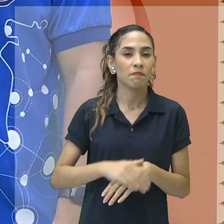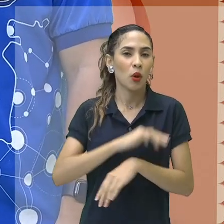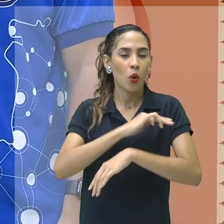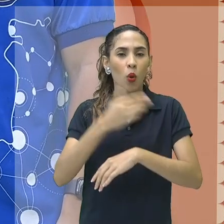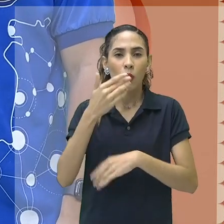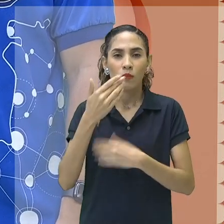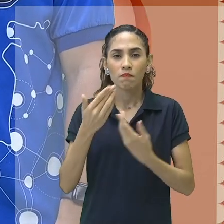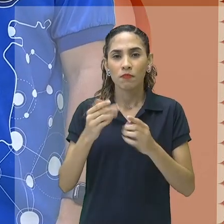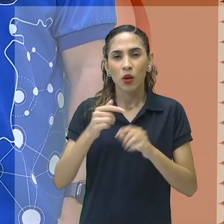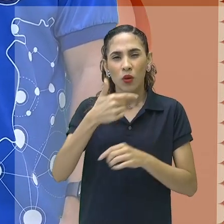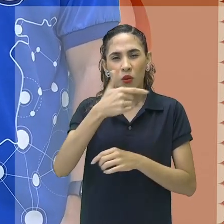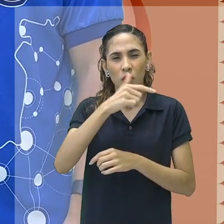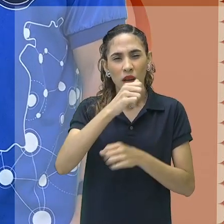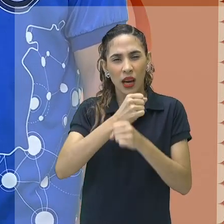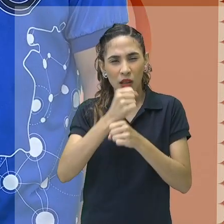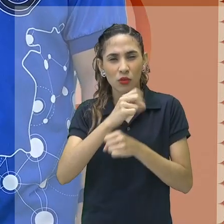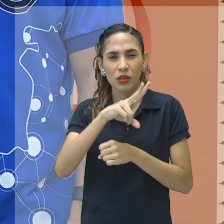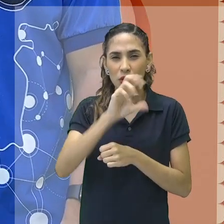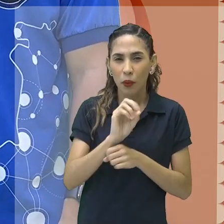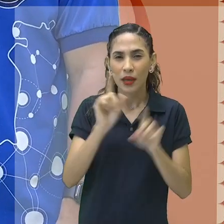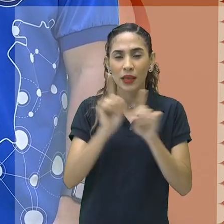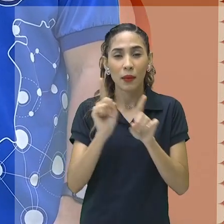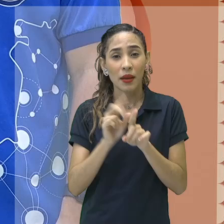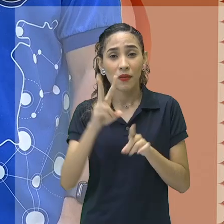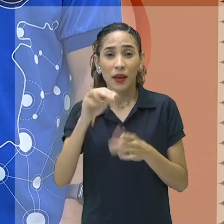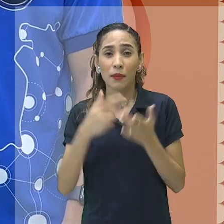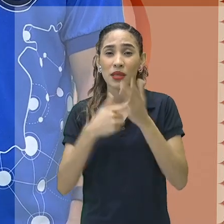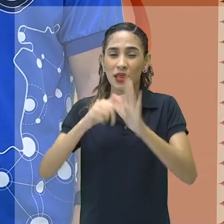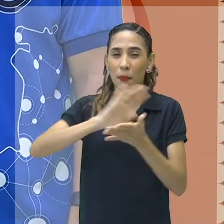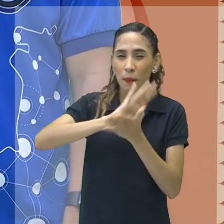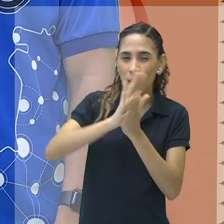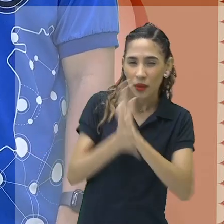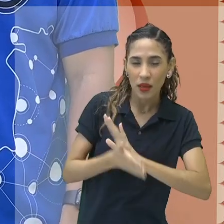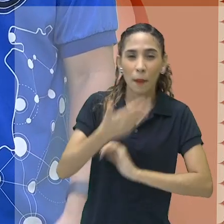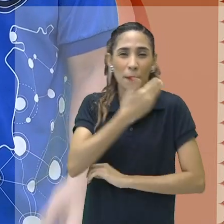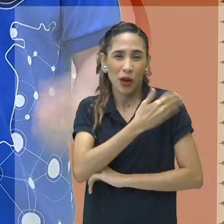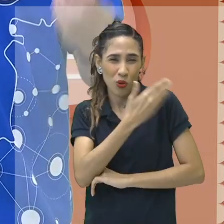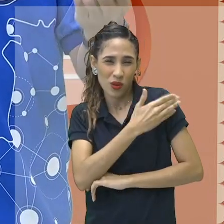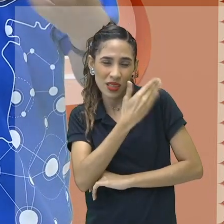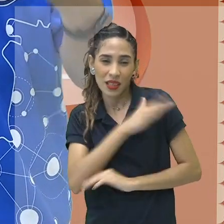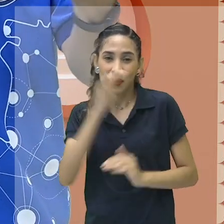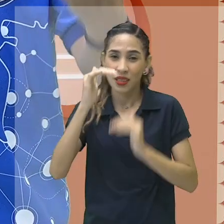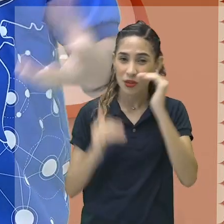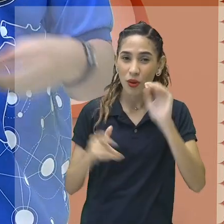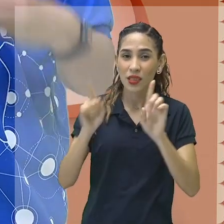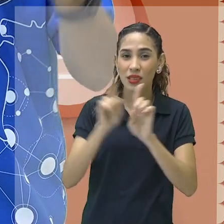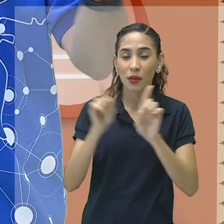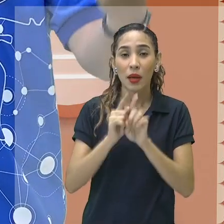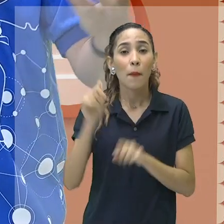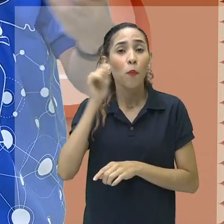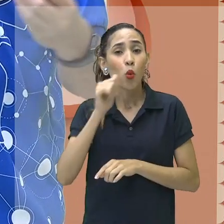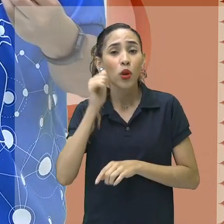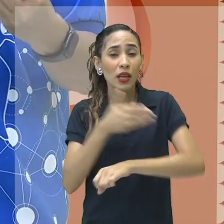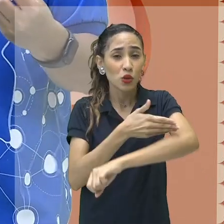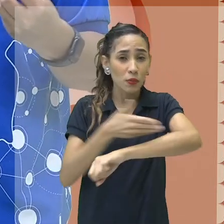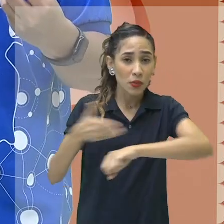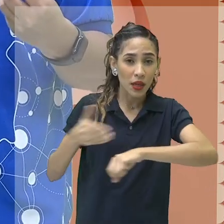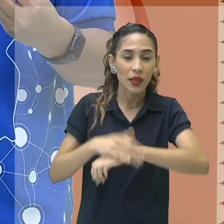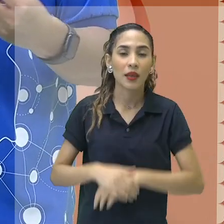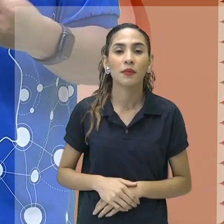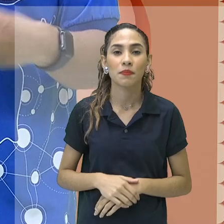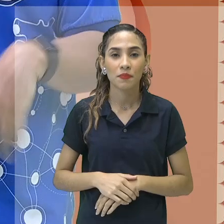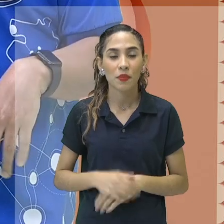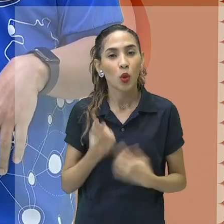nos anos 50, traz a questão do preconceito, traz a questão da desigualdade mesmo, de mulheres brancas, a população branca